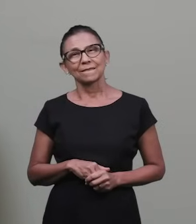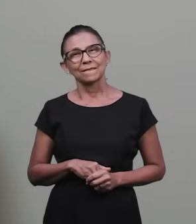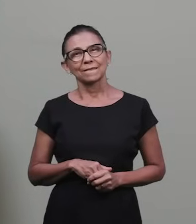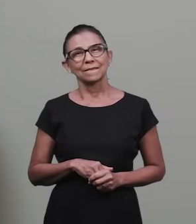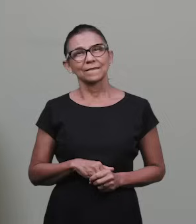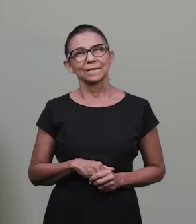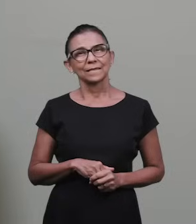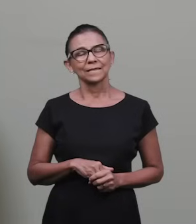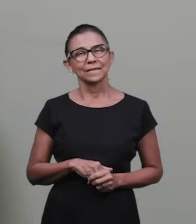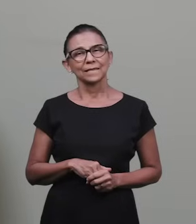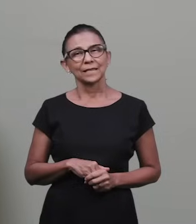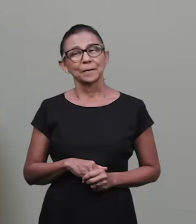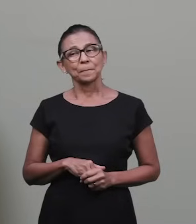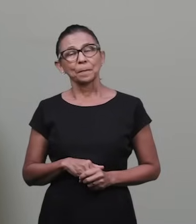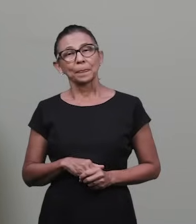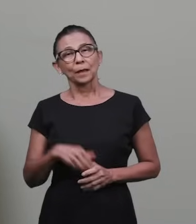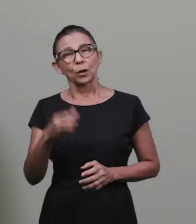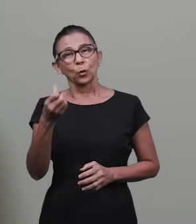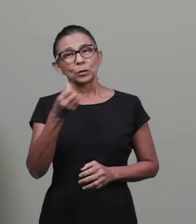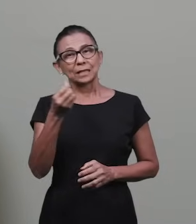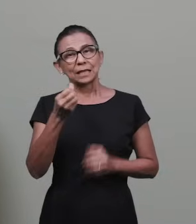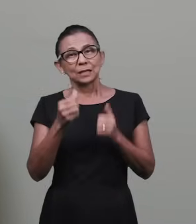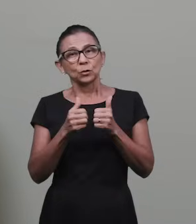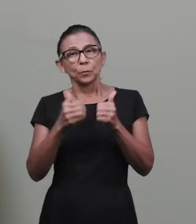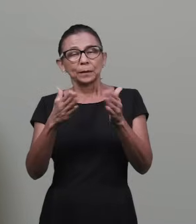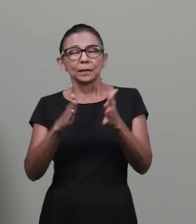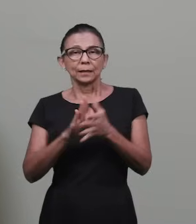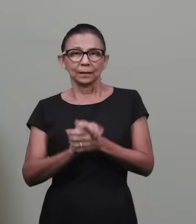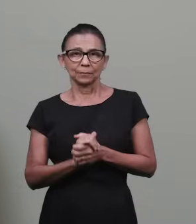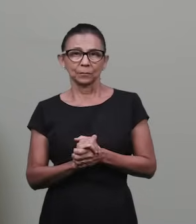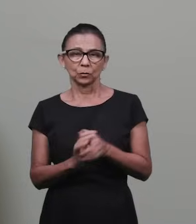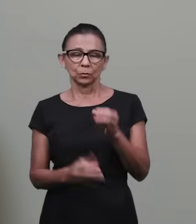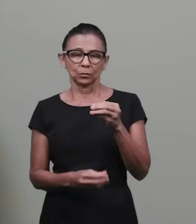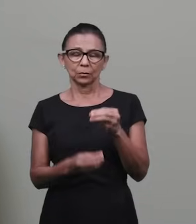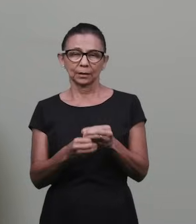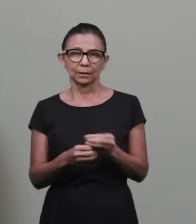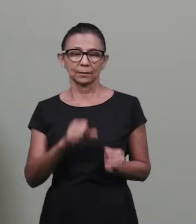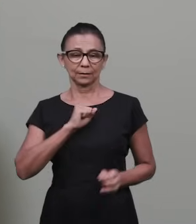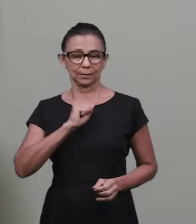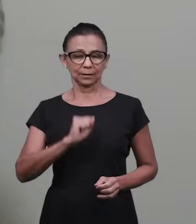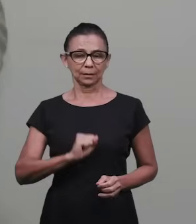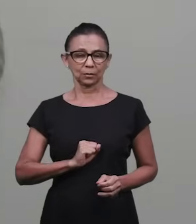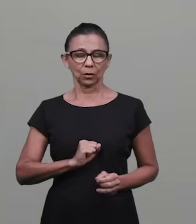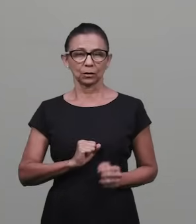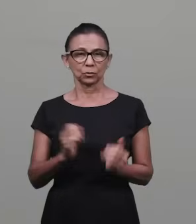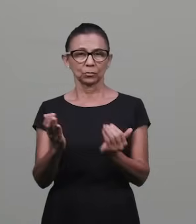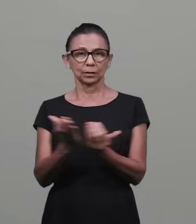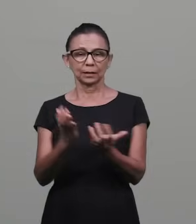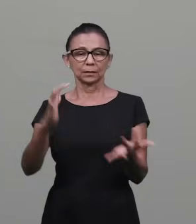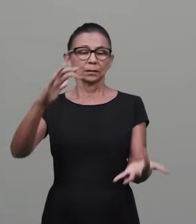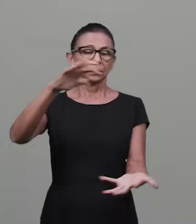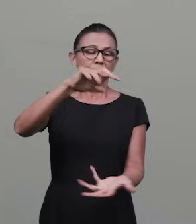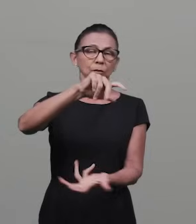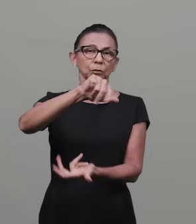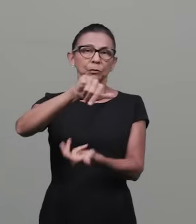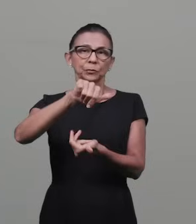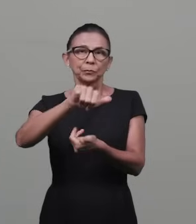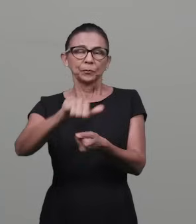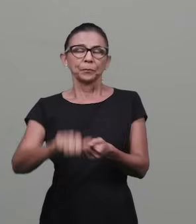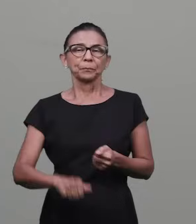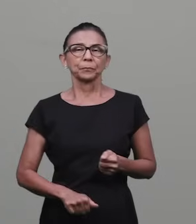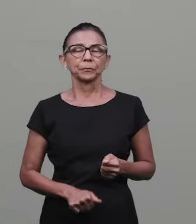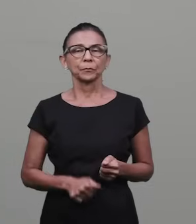6º princípio, que é o sacerdócio universal do crente. Fazendo menção aqui em 1